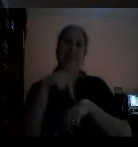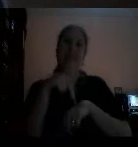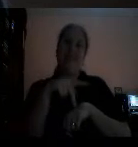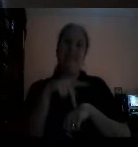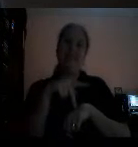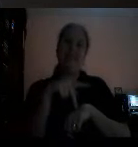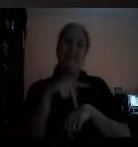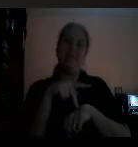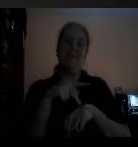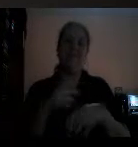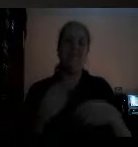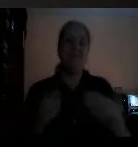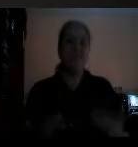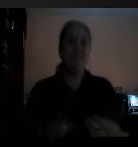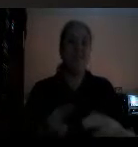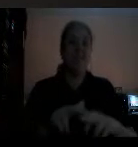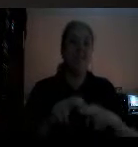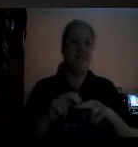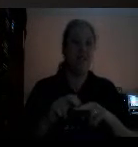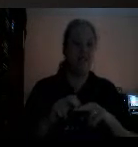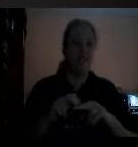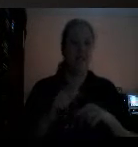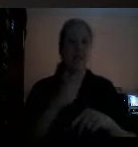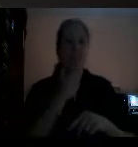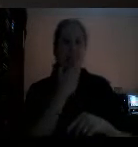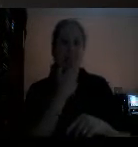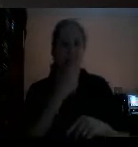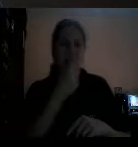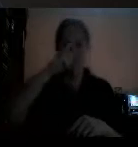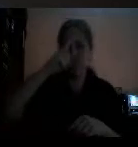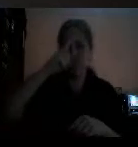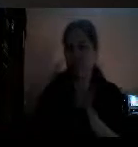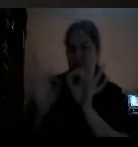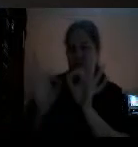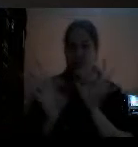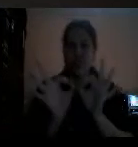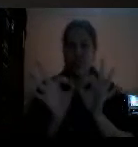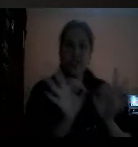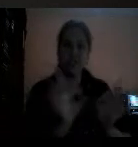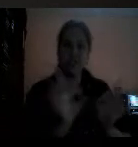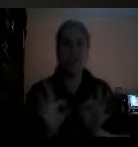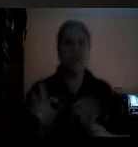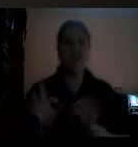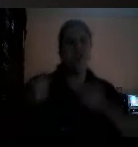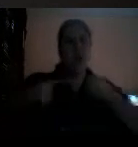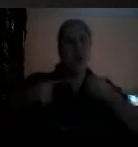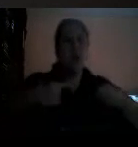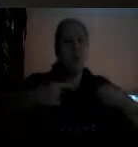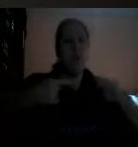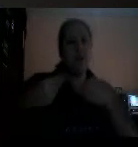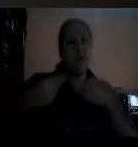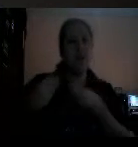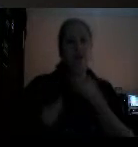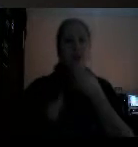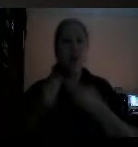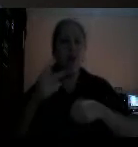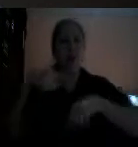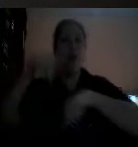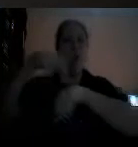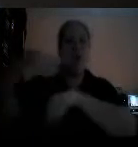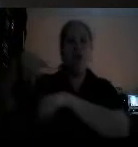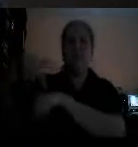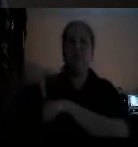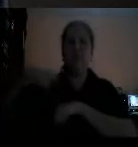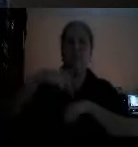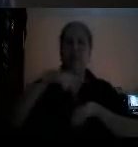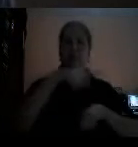espaço segundo a sua visão. Isso já é uma análise geopolítica. Outra que a gente pode ter é a própria internet.